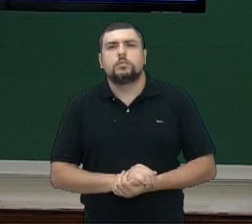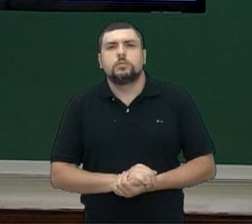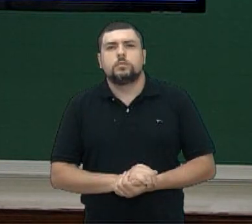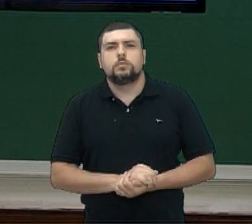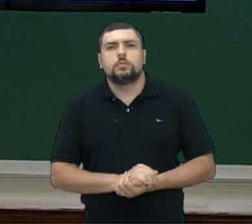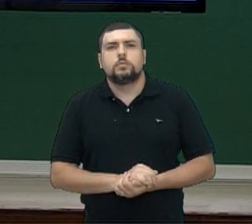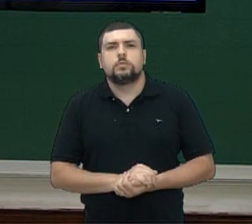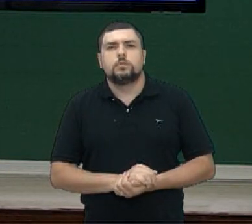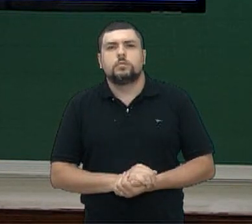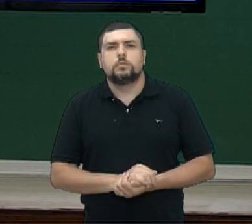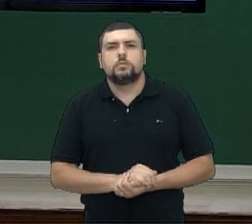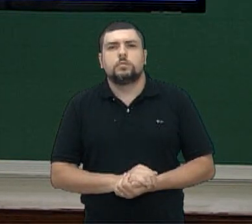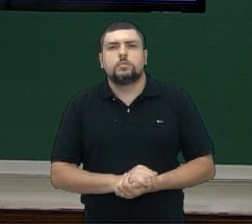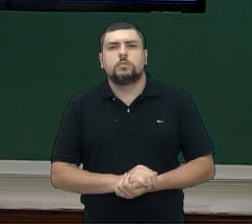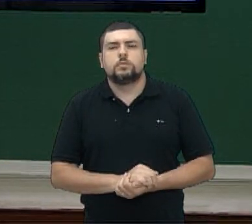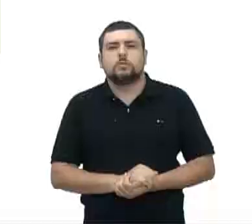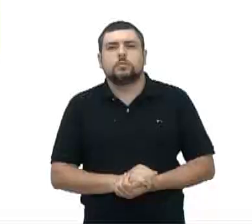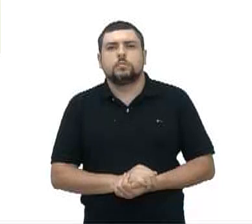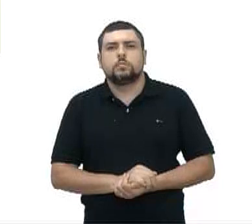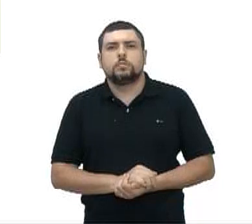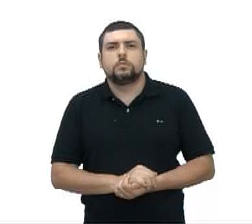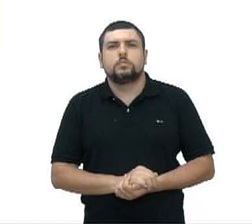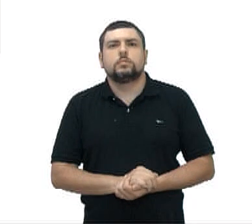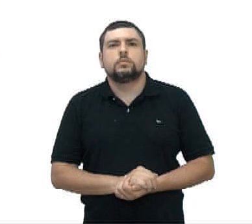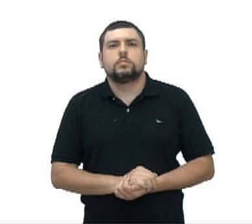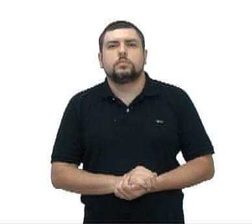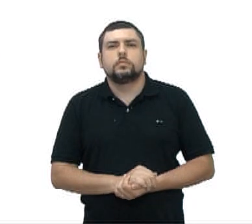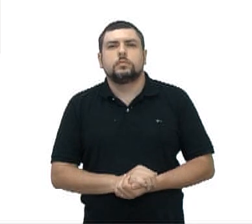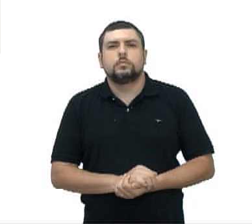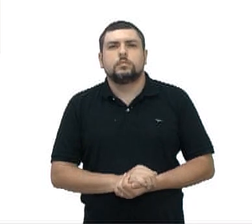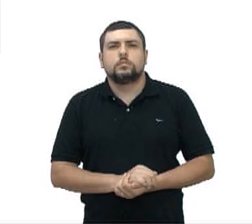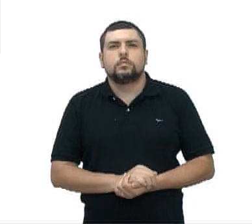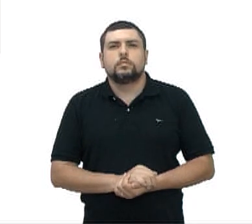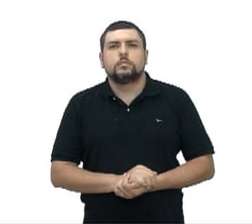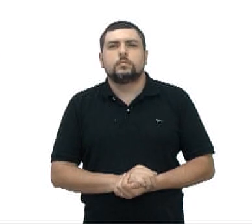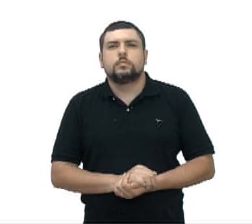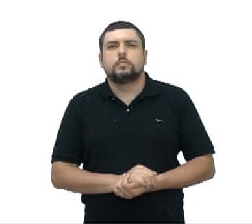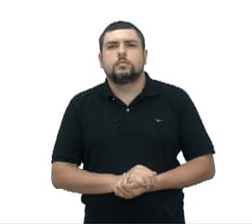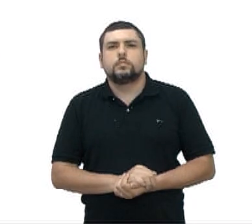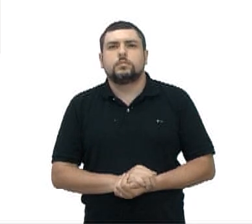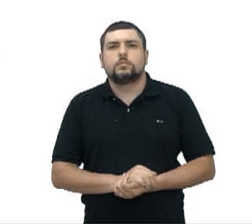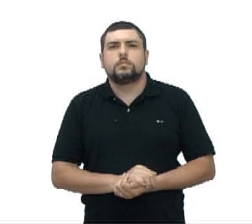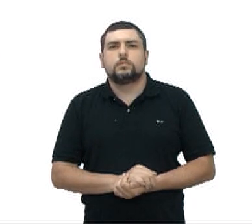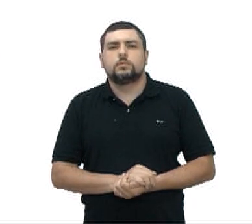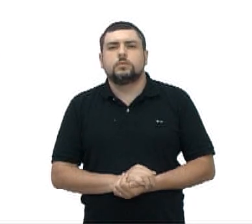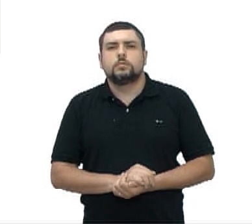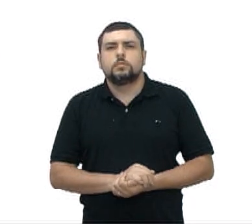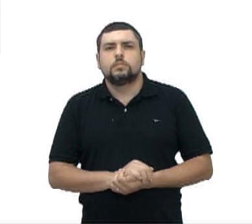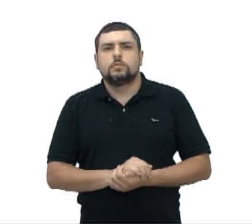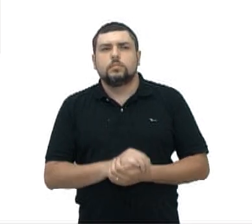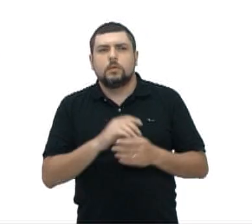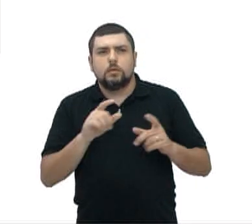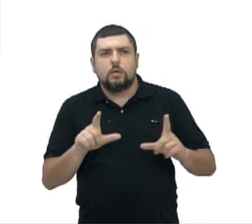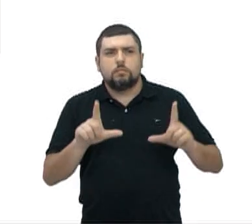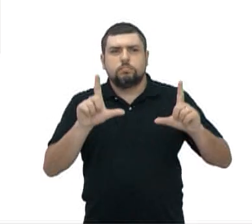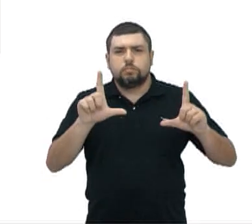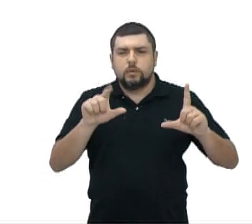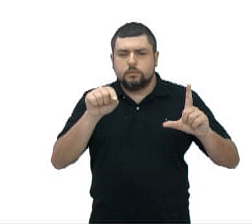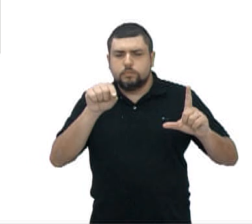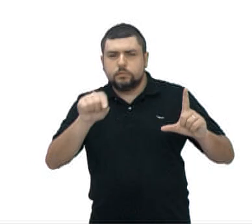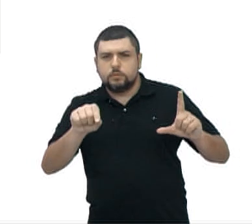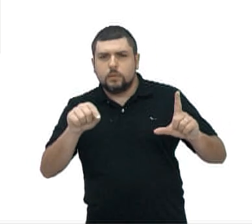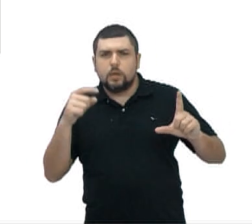number 3, what does this onomatopoeia suggest? O que esta onomatopeia que está